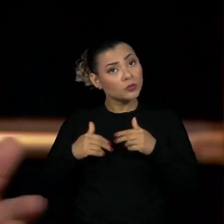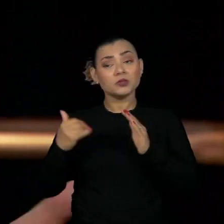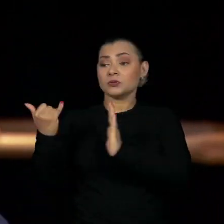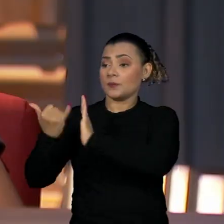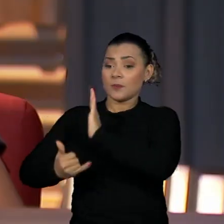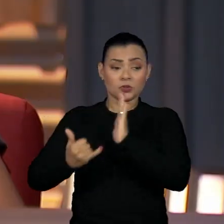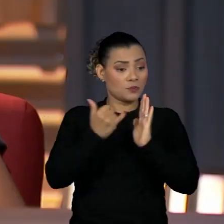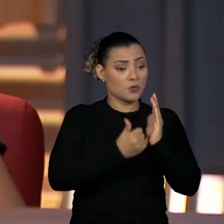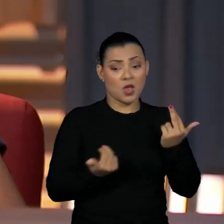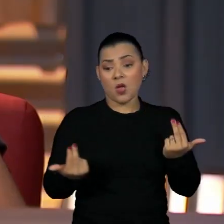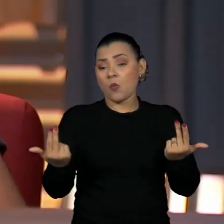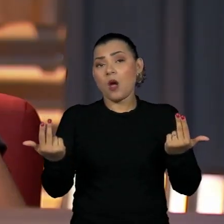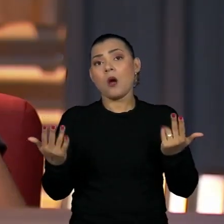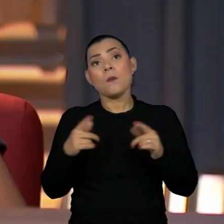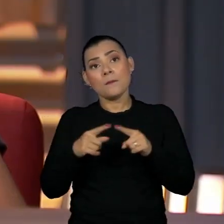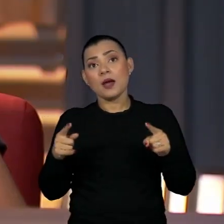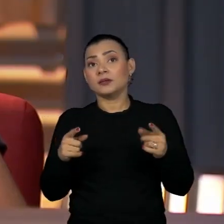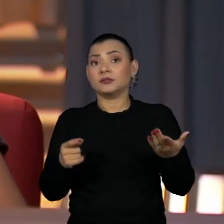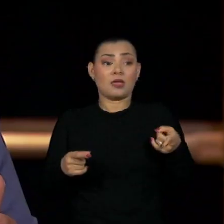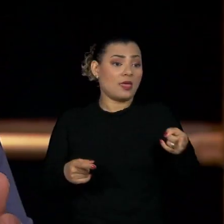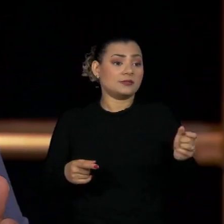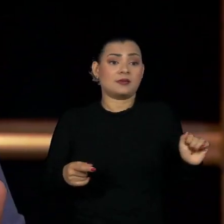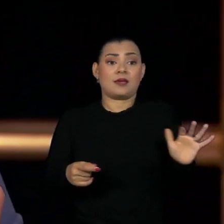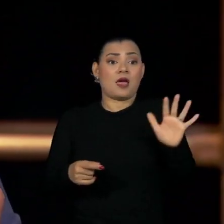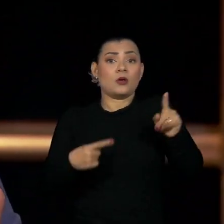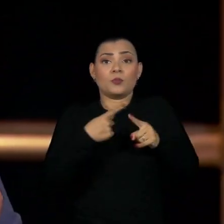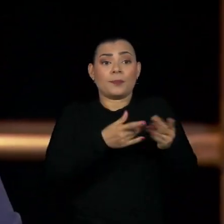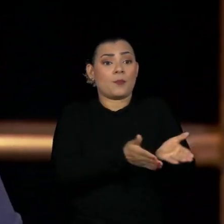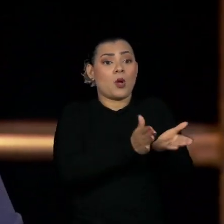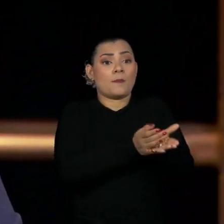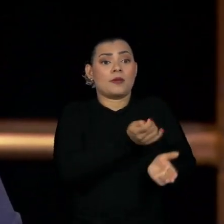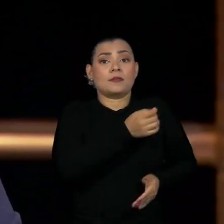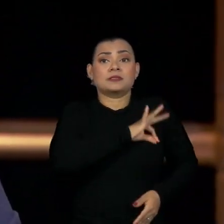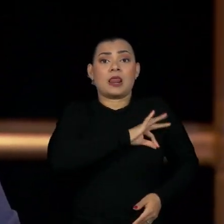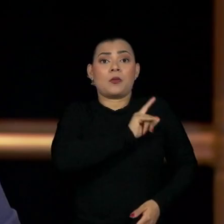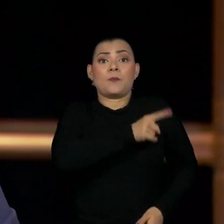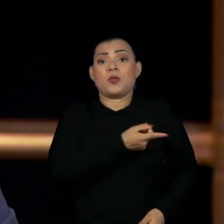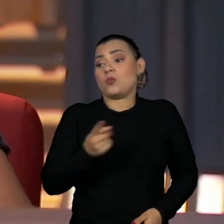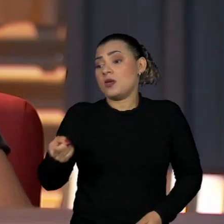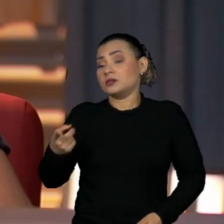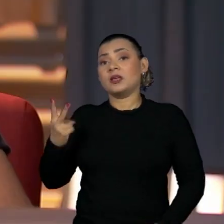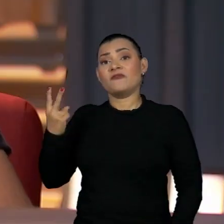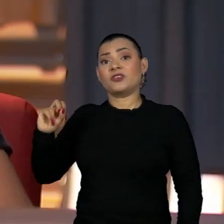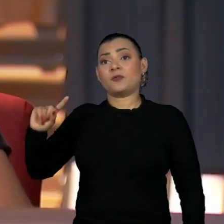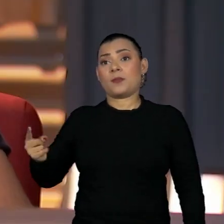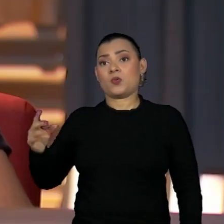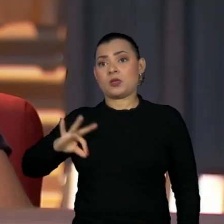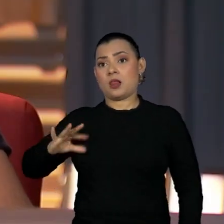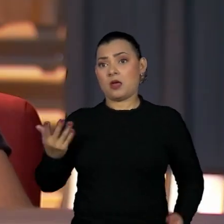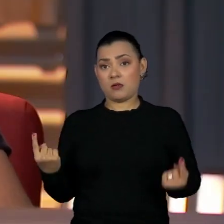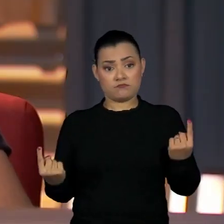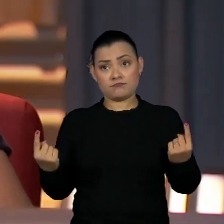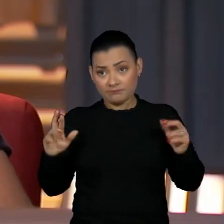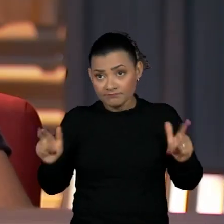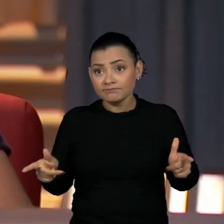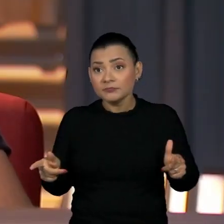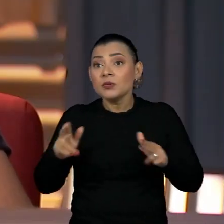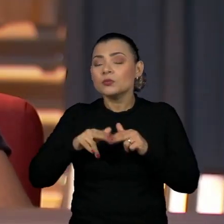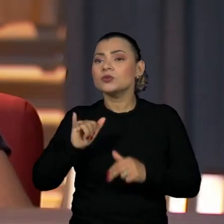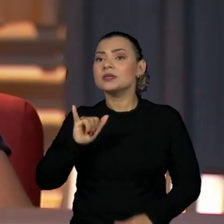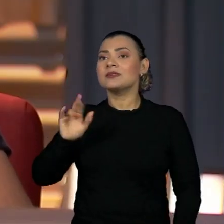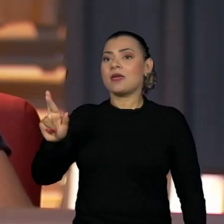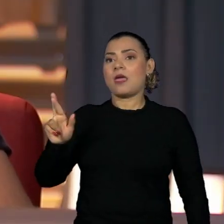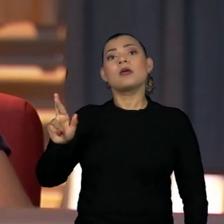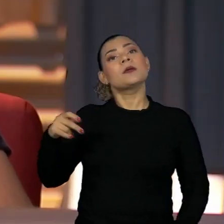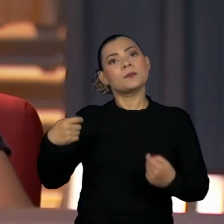mas é diferente. Proporcionalmente o outro paga muito mais Exatamente. imposto, o pobre. Né? E aí, por outro lado, o imposto de renda eu acho que